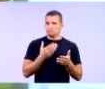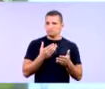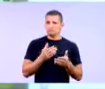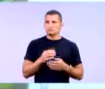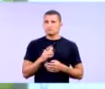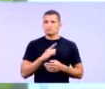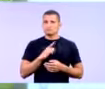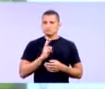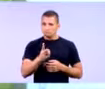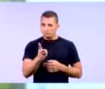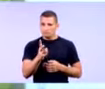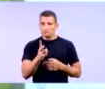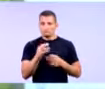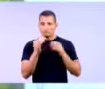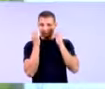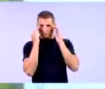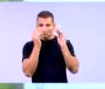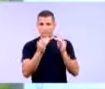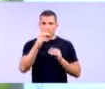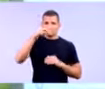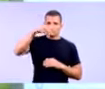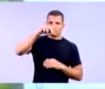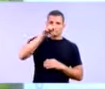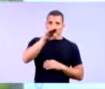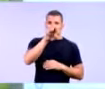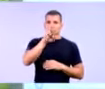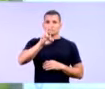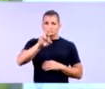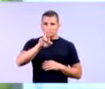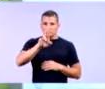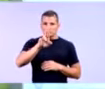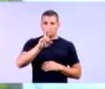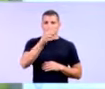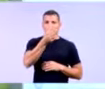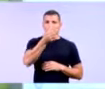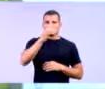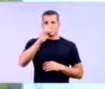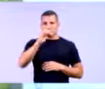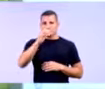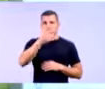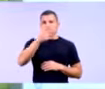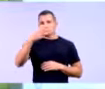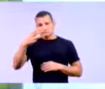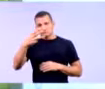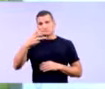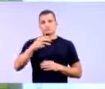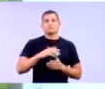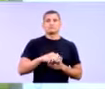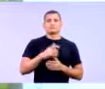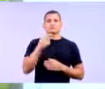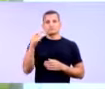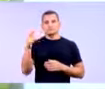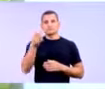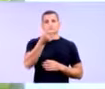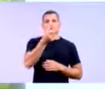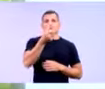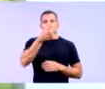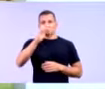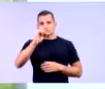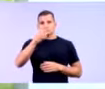Fazer pela NBR tal, fazer NBR 6023, 10520, 14724,